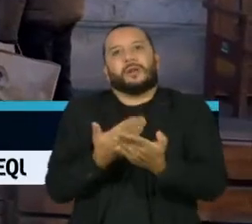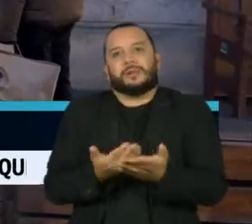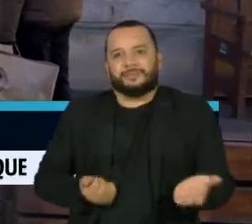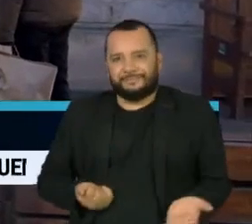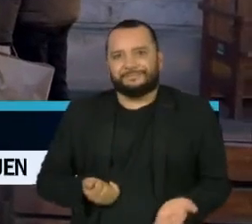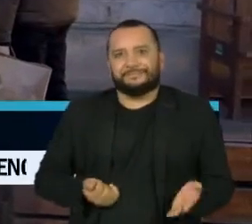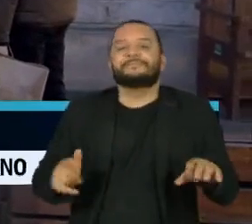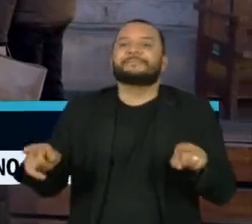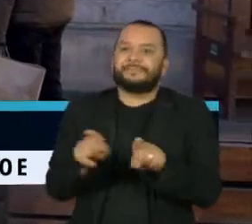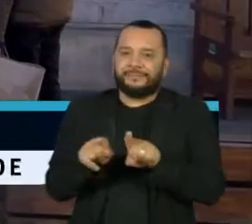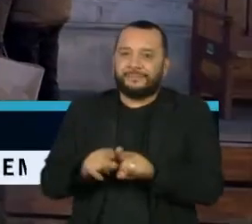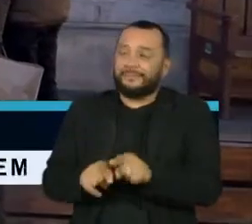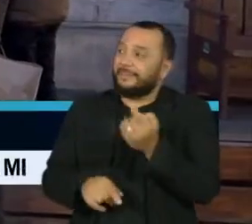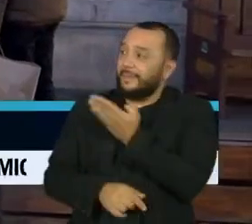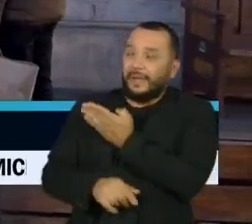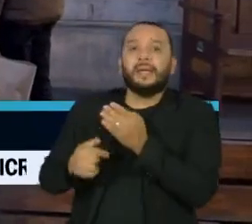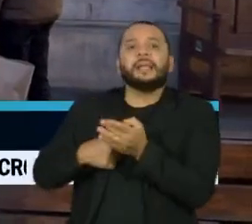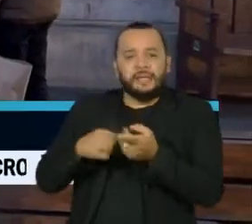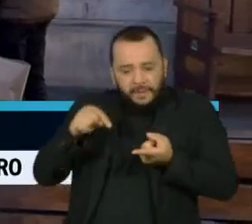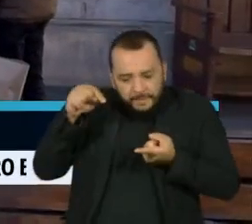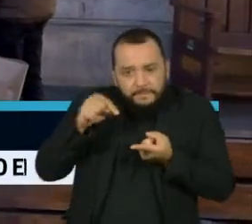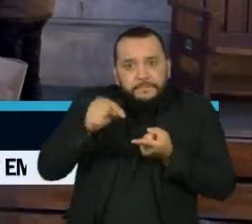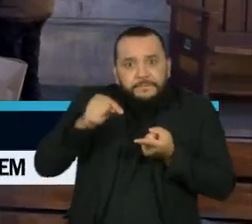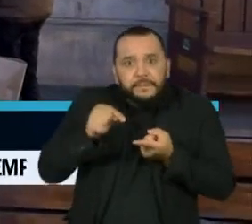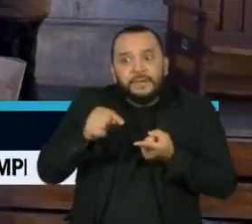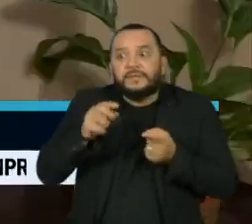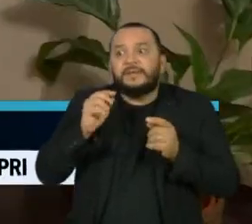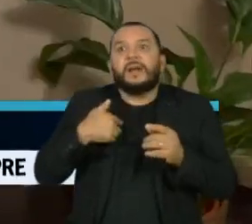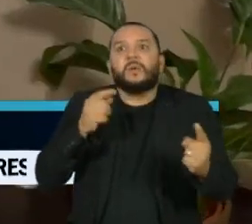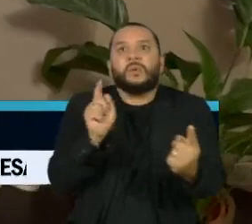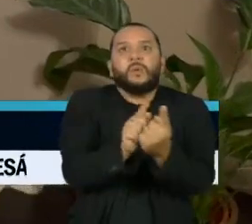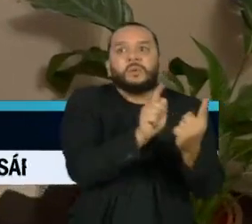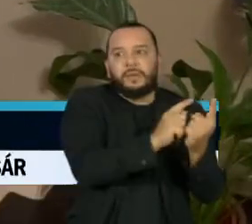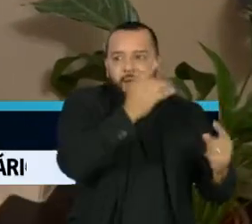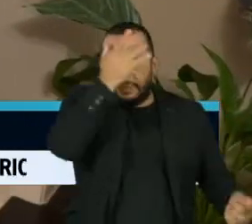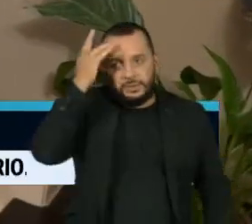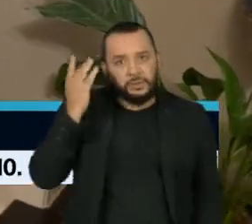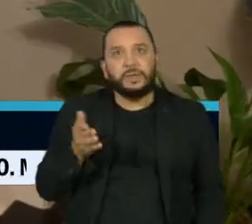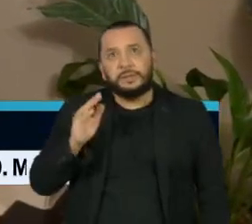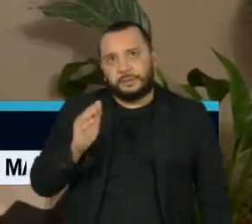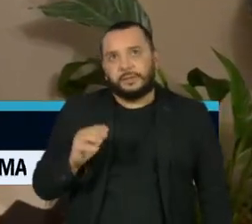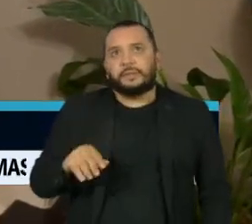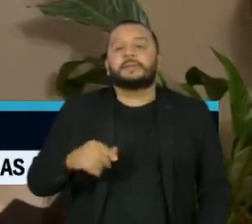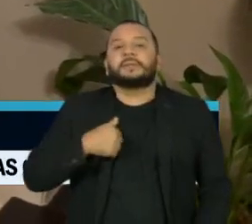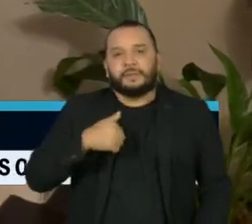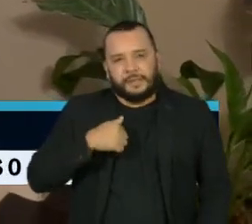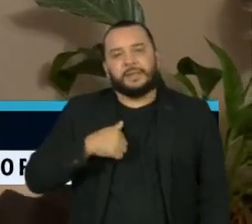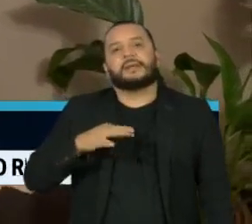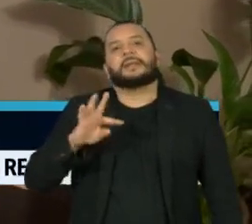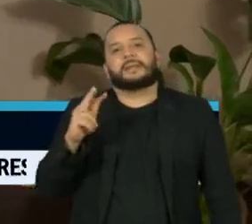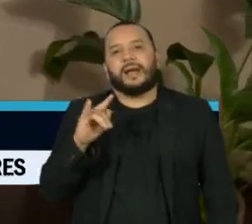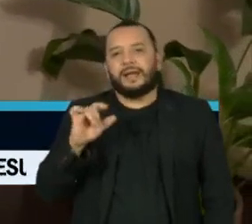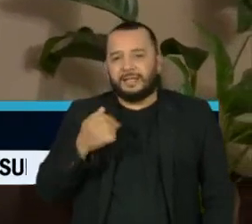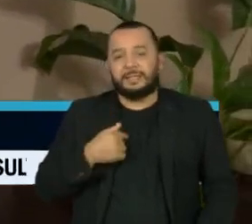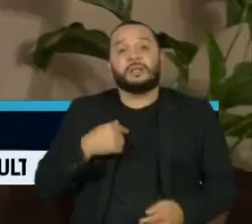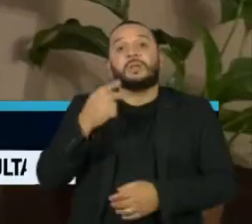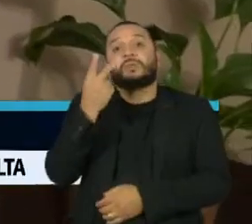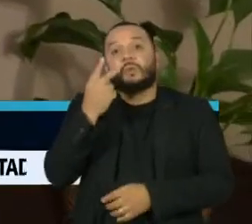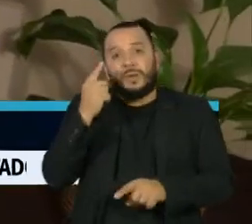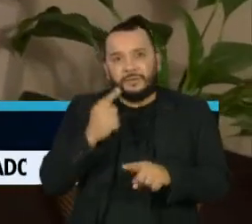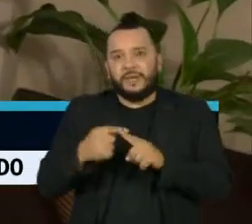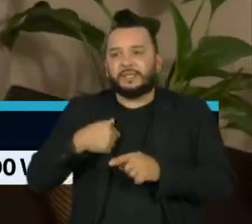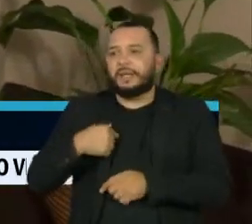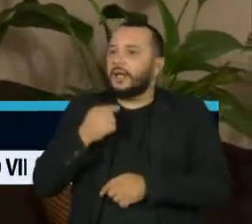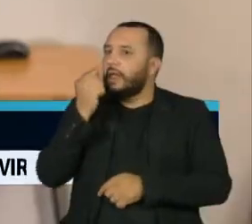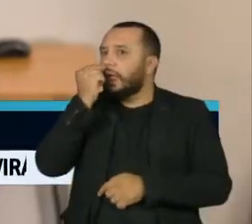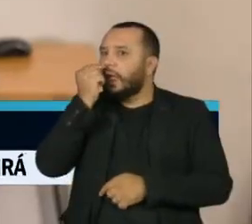Ele também faz questão de fazer o autoteste quando vai encontrar alguém. Thaís tem a mesma preocupação. Duas vezes por semana faz